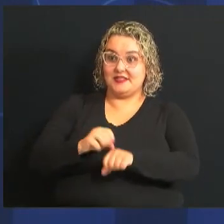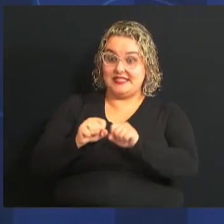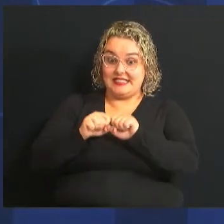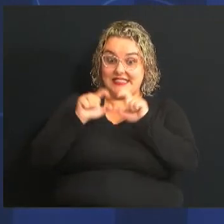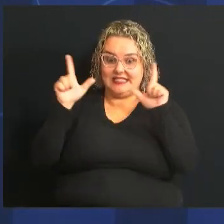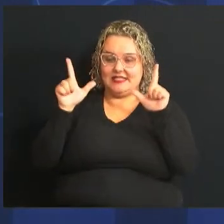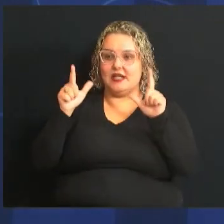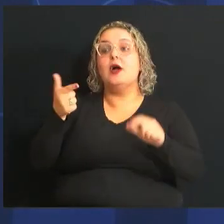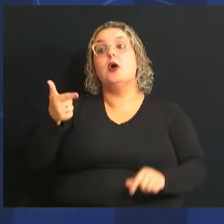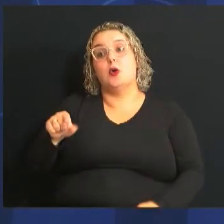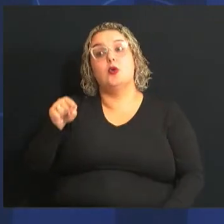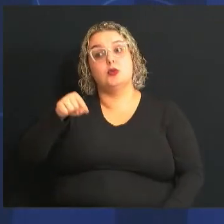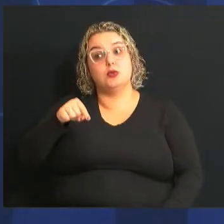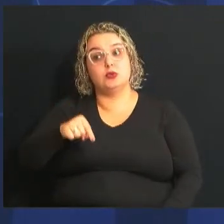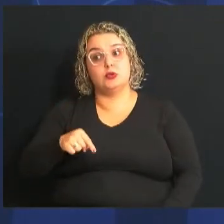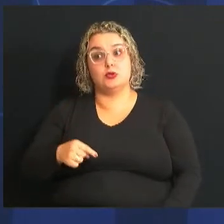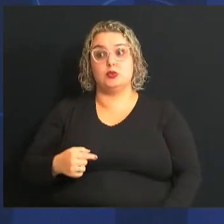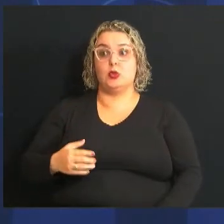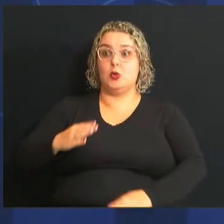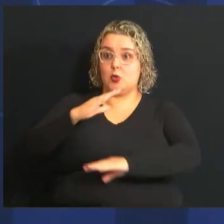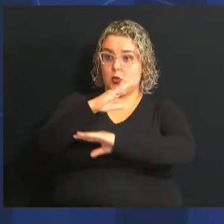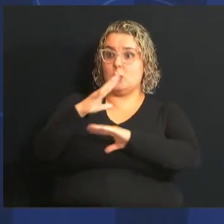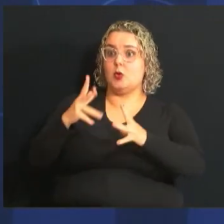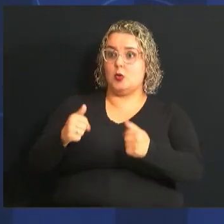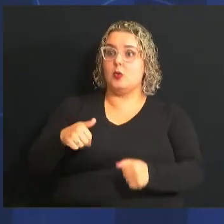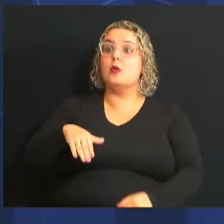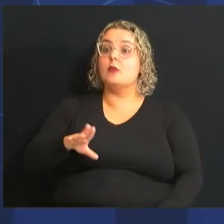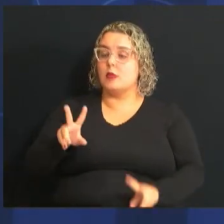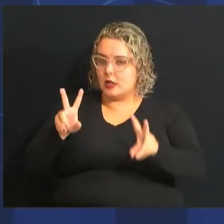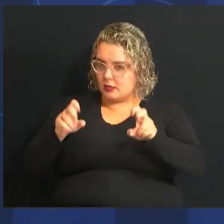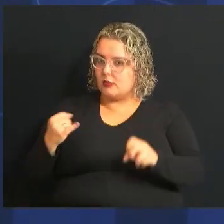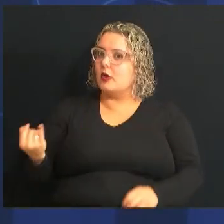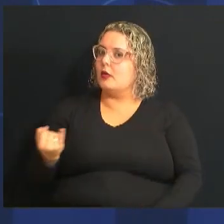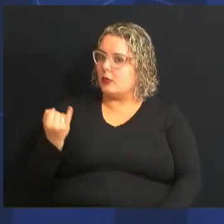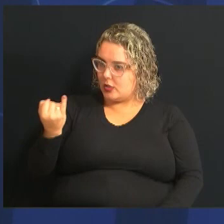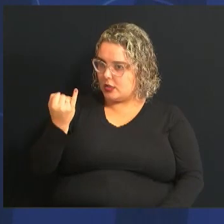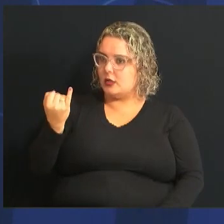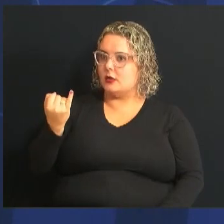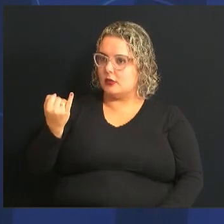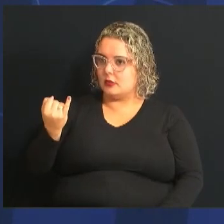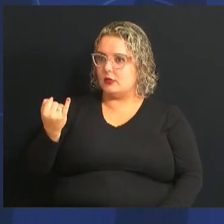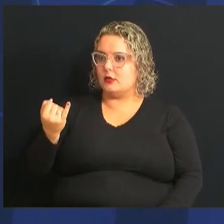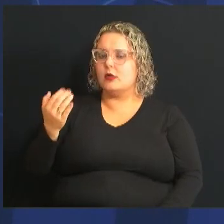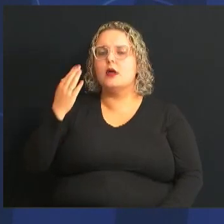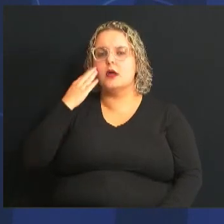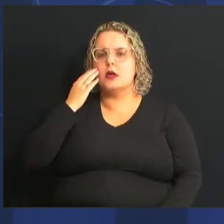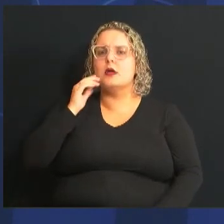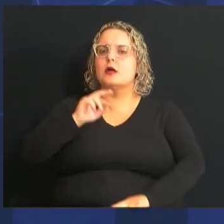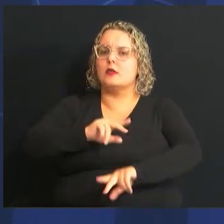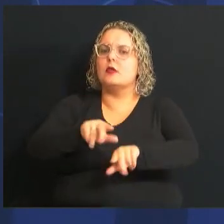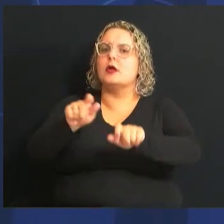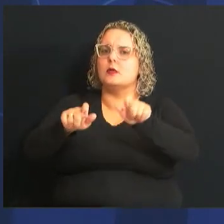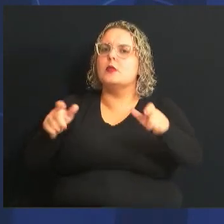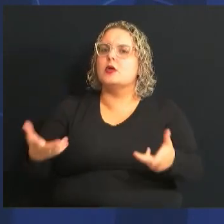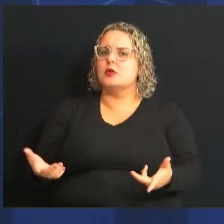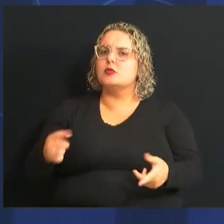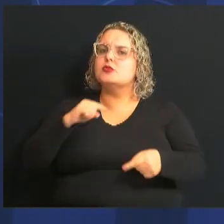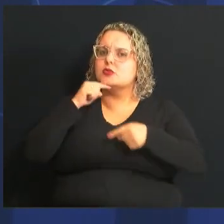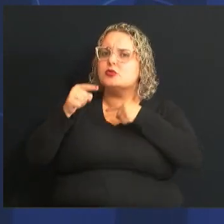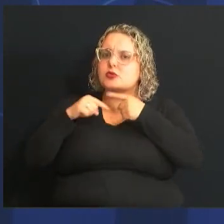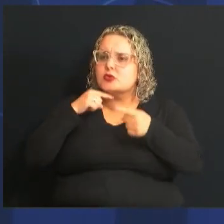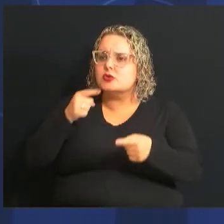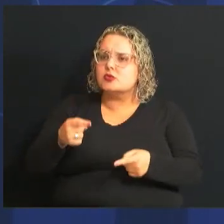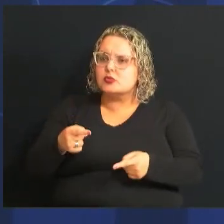gente continua aqui com o nosso Câmara Total com mais um assunto muito importante, que eu sei que muitas pessoas estão em dúvida, né?